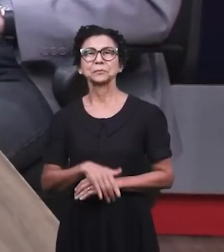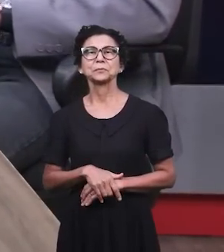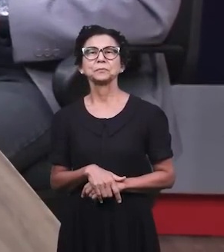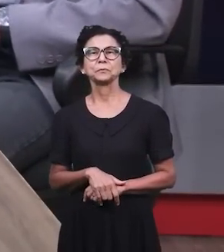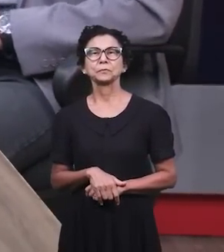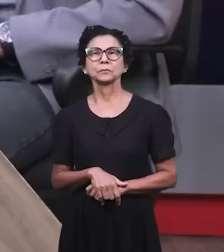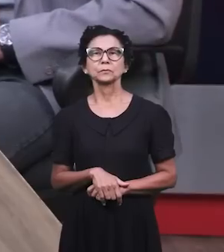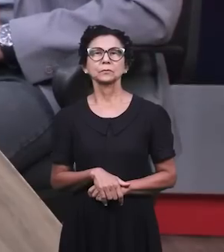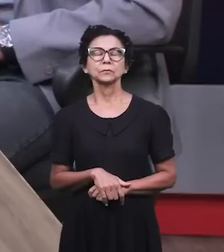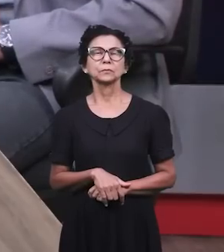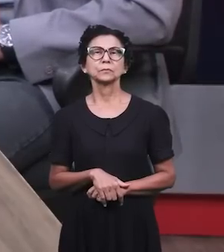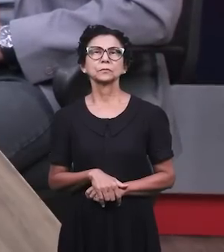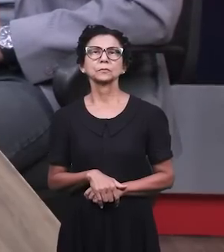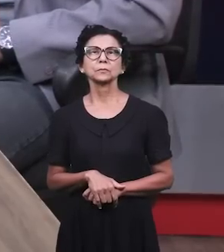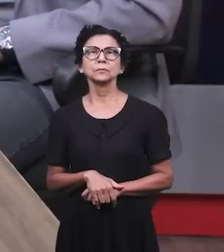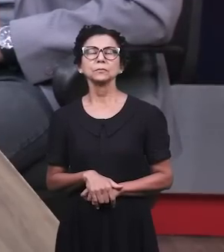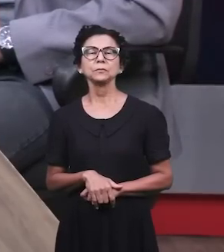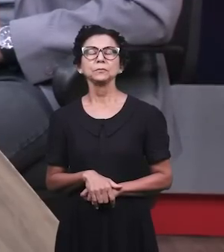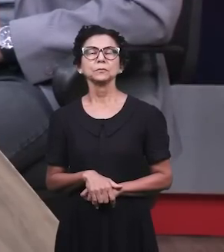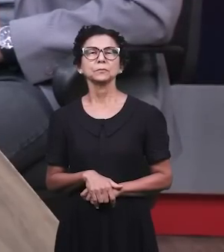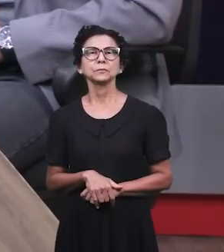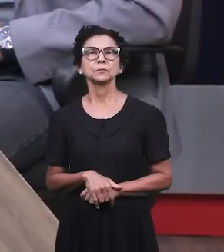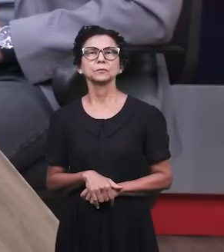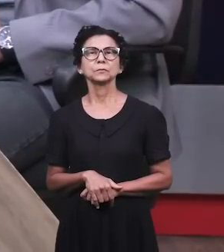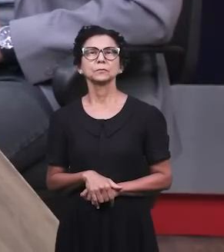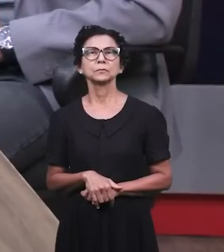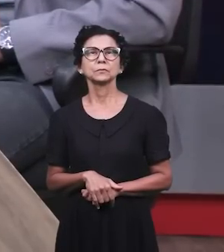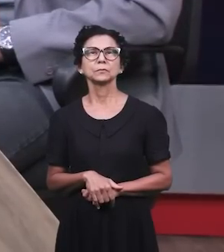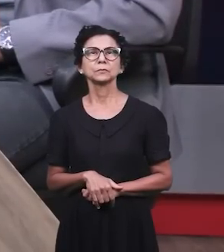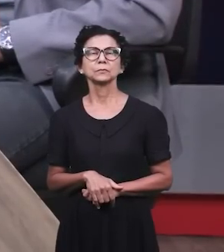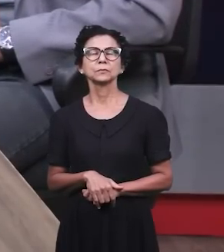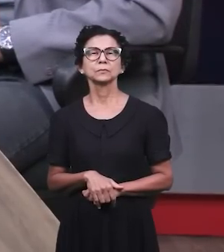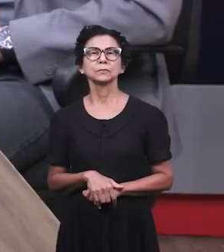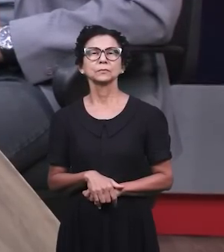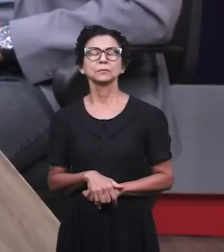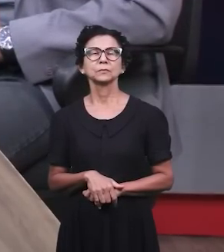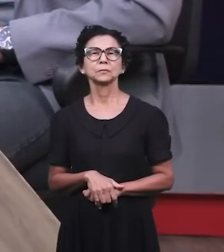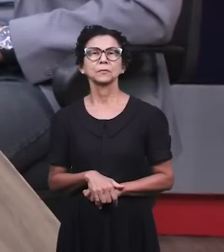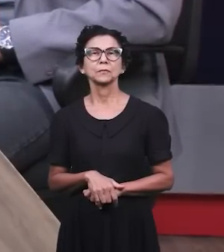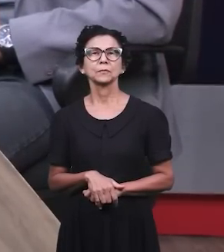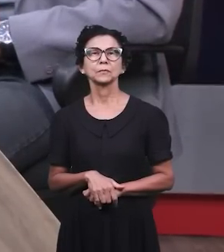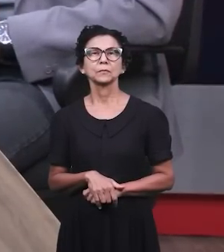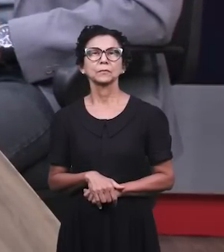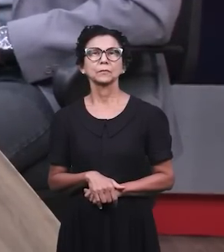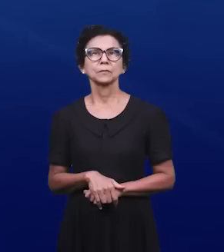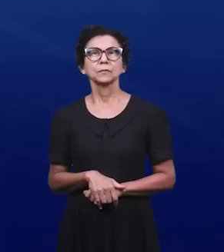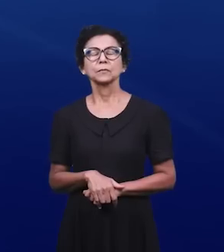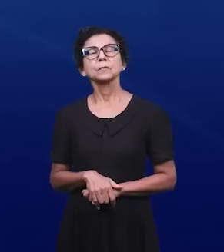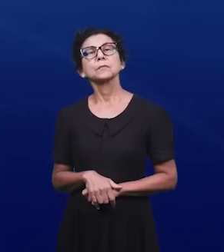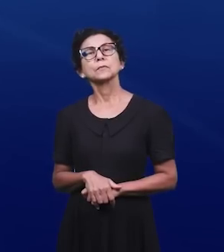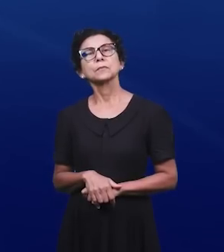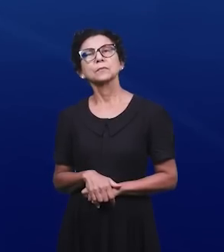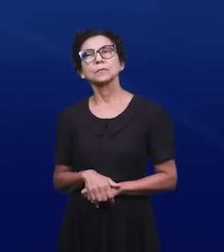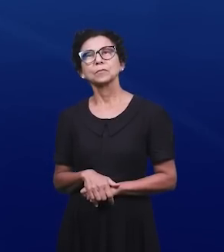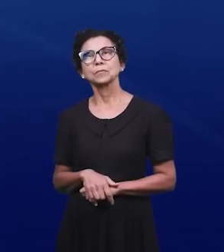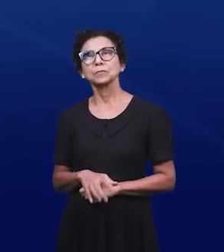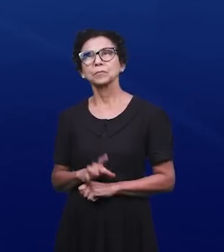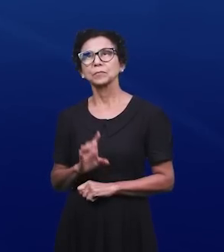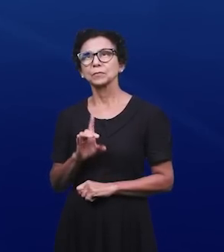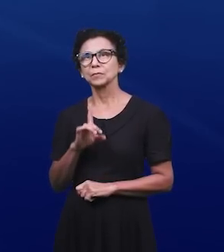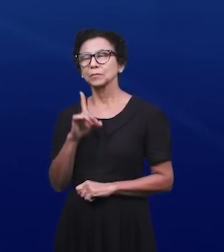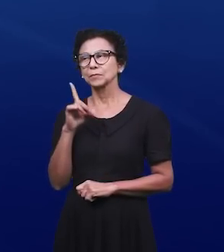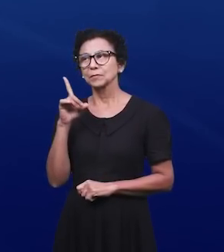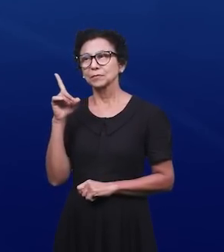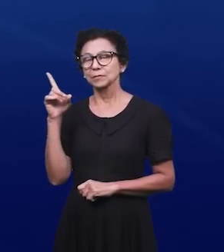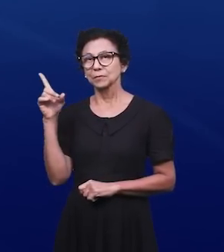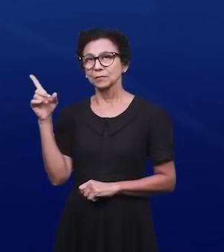nossa direita, né? Sim. Que é a direita, de quem está vendo a imagem. Que é o cilindro